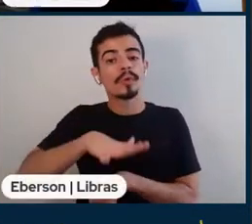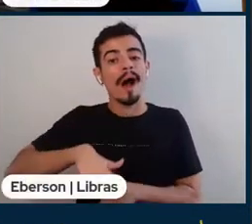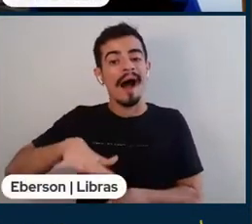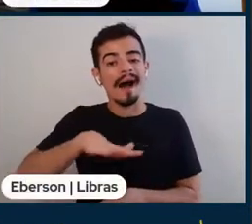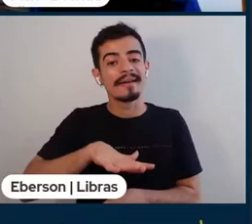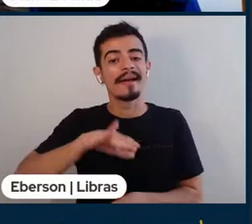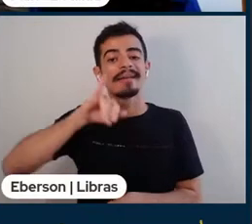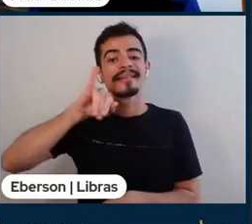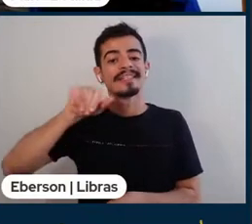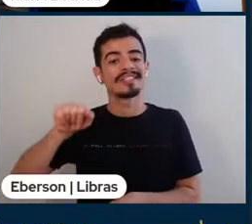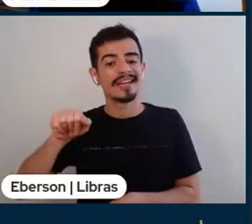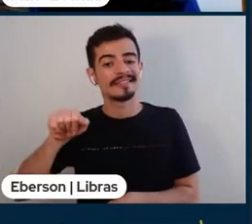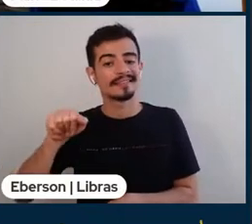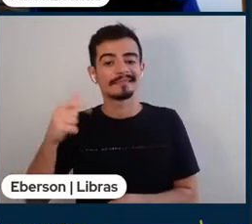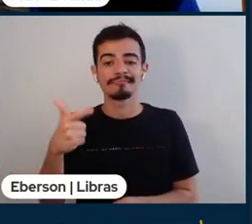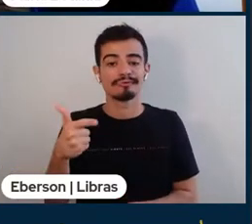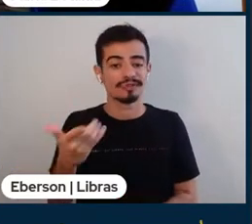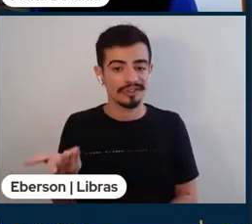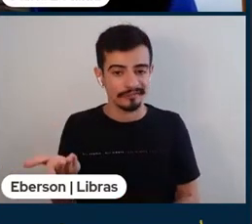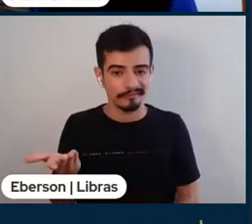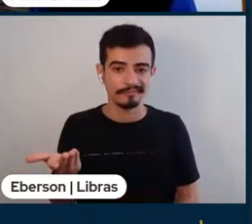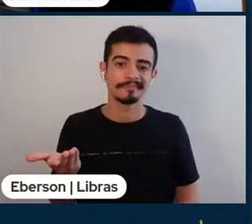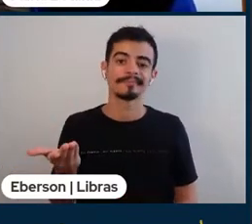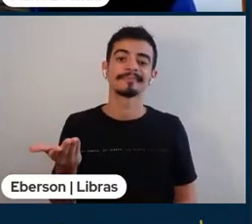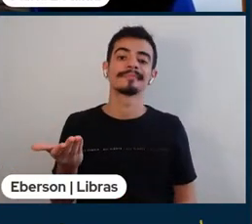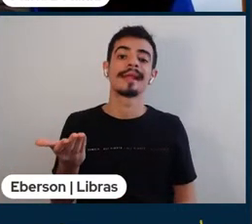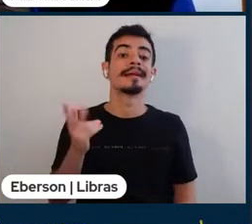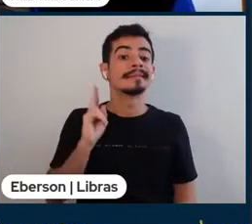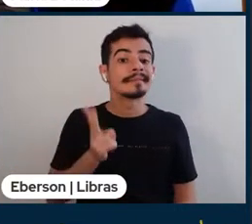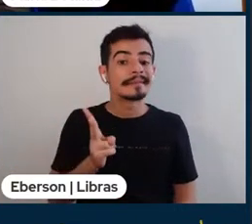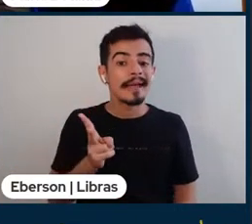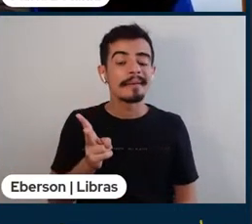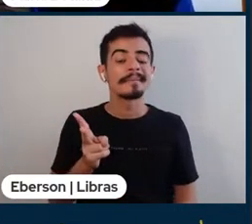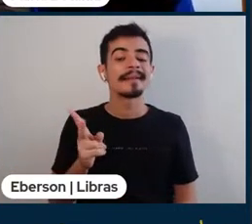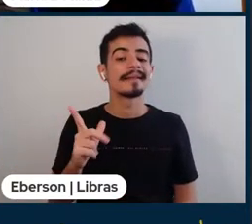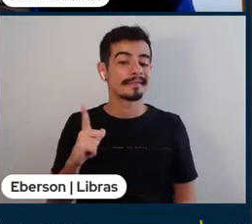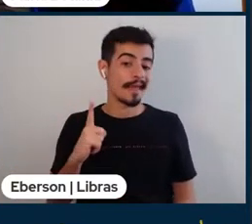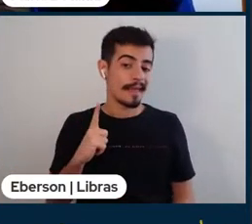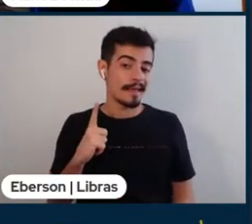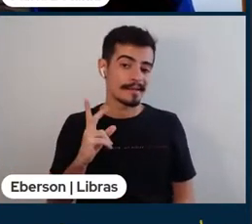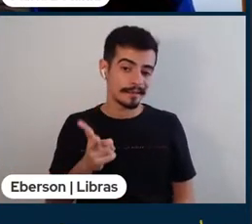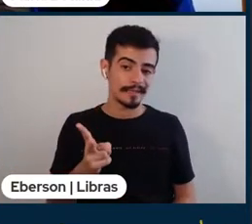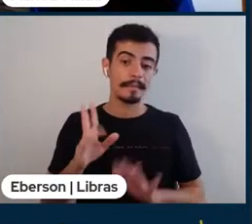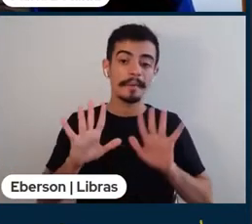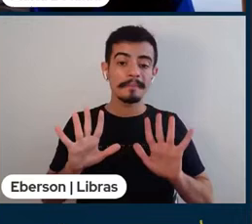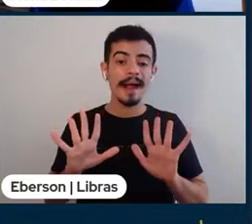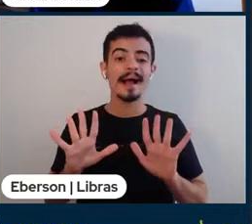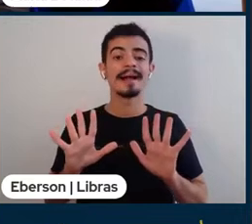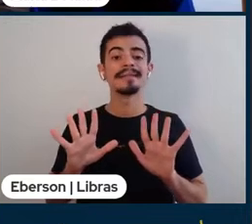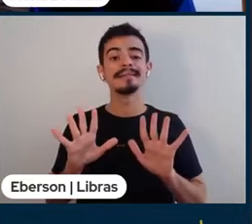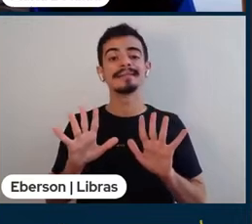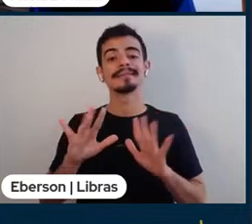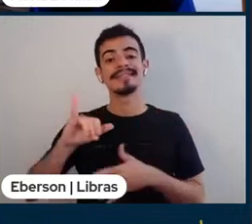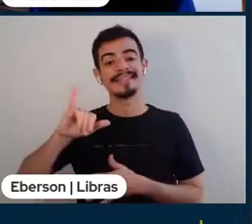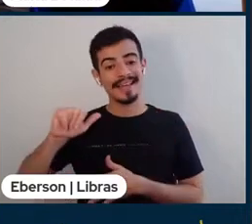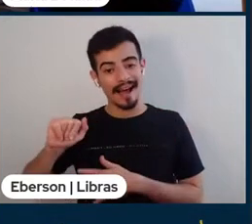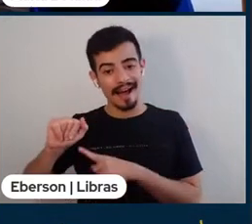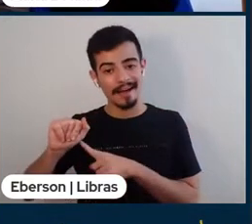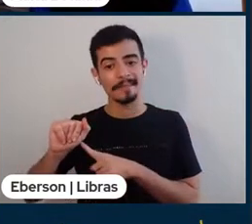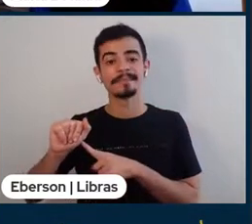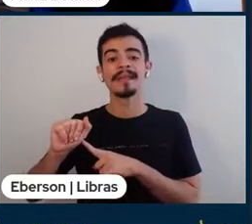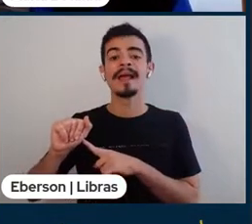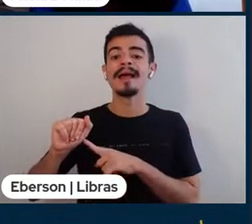inteligência artificial. Sempre tem, né? Mas eram coisas assim muito. Na IA você acha muita coisa que é